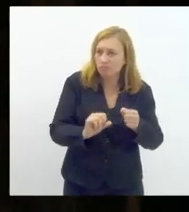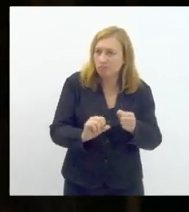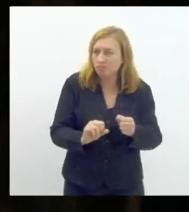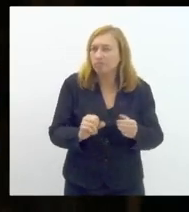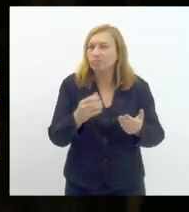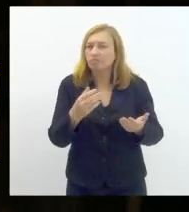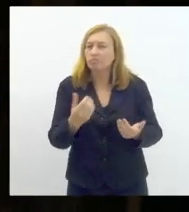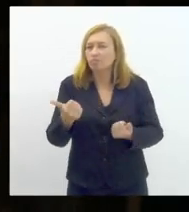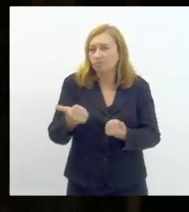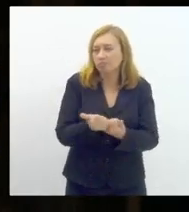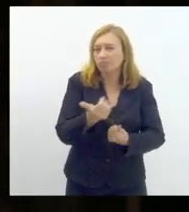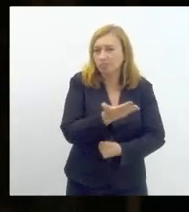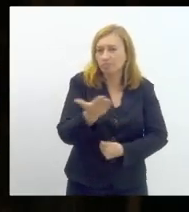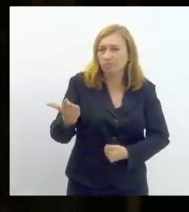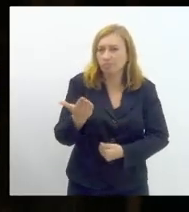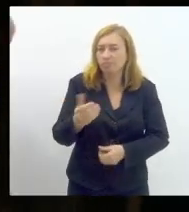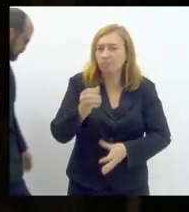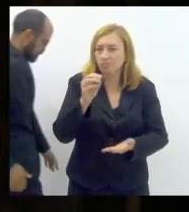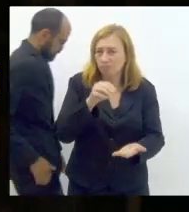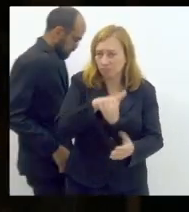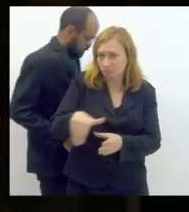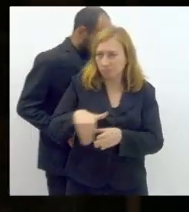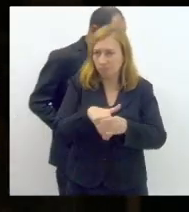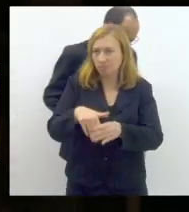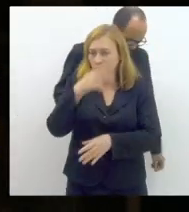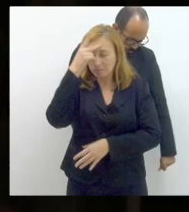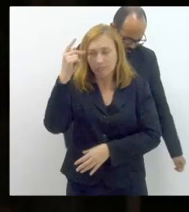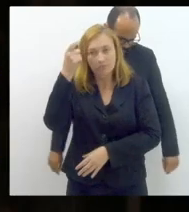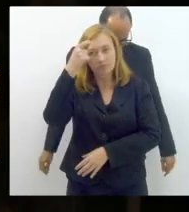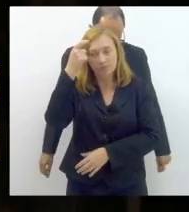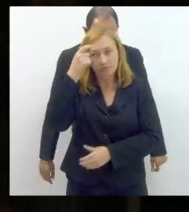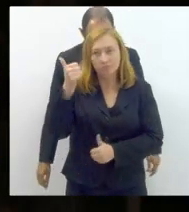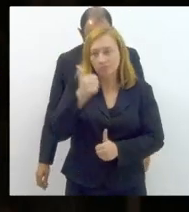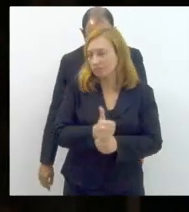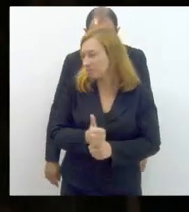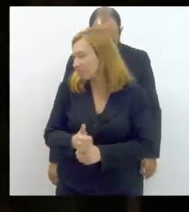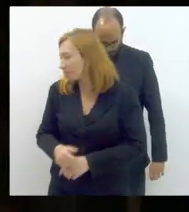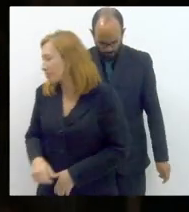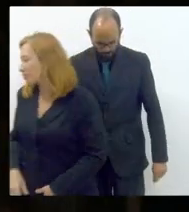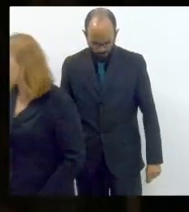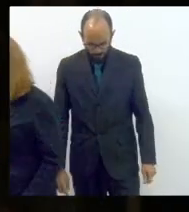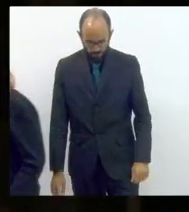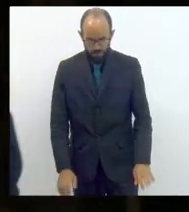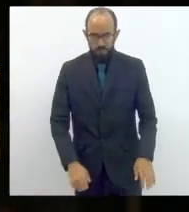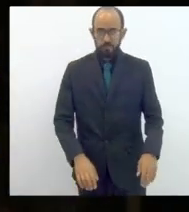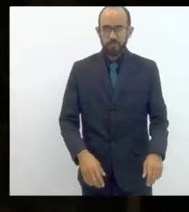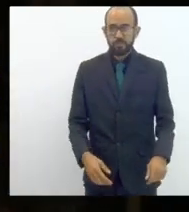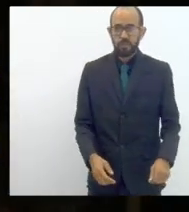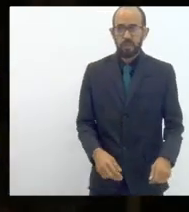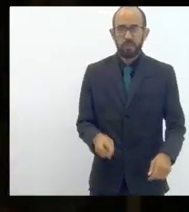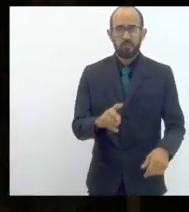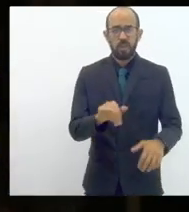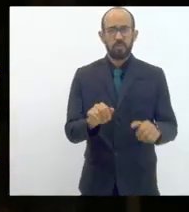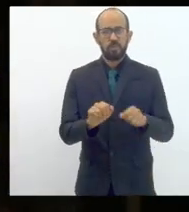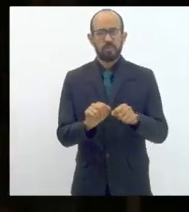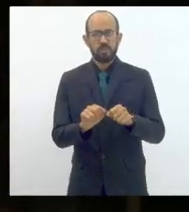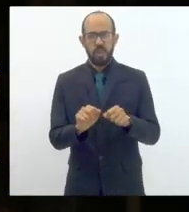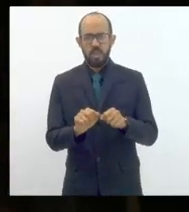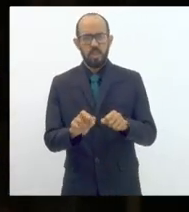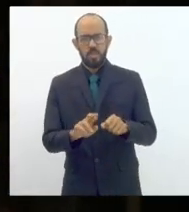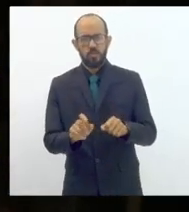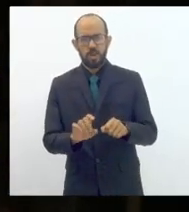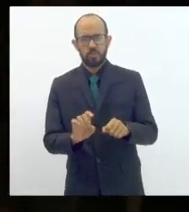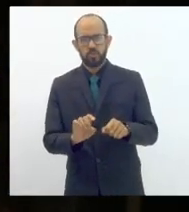eu conto com a ajuda de vocês para votar numa pessoa consciente que sentará naquela mesa e fará não só